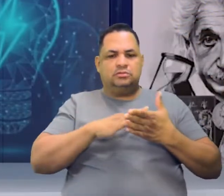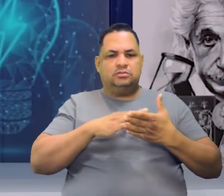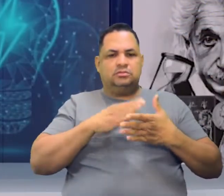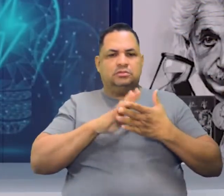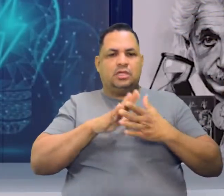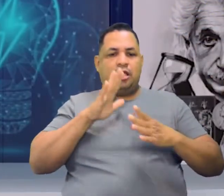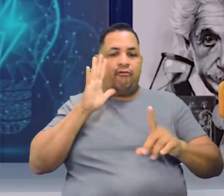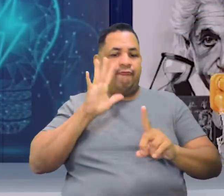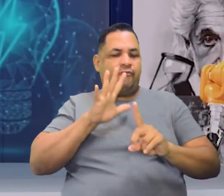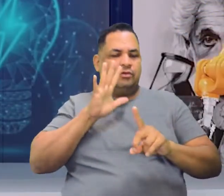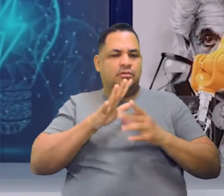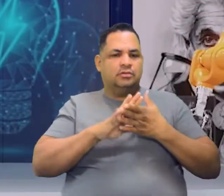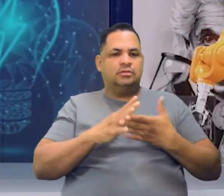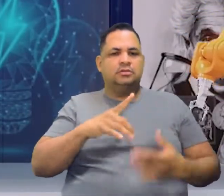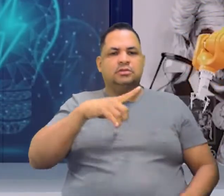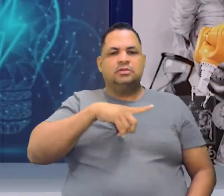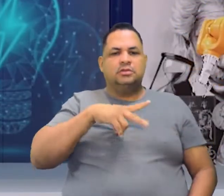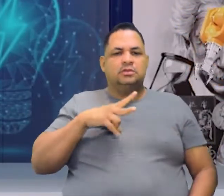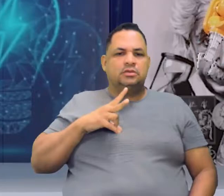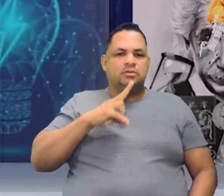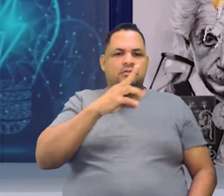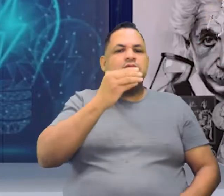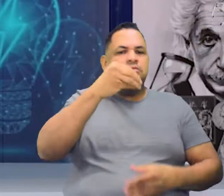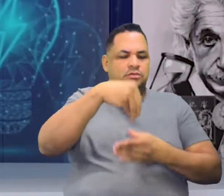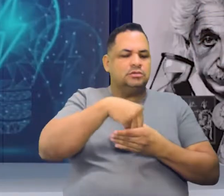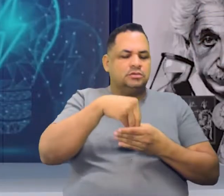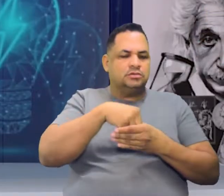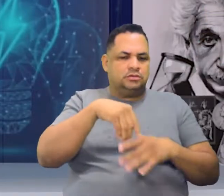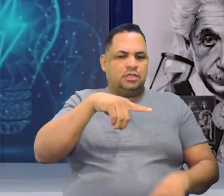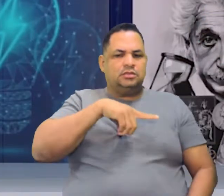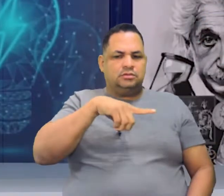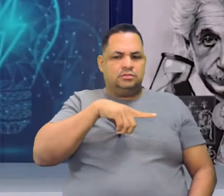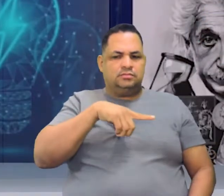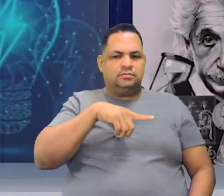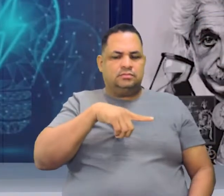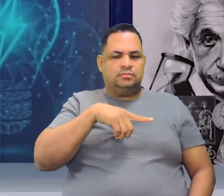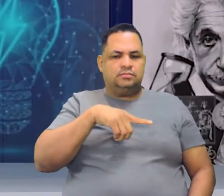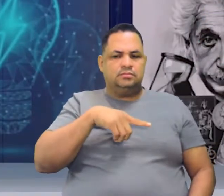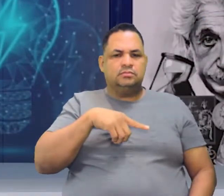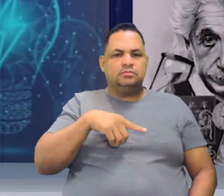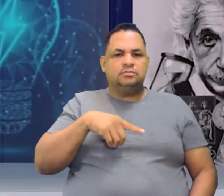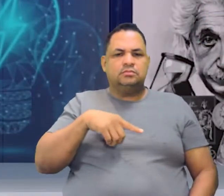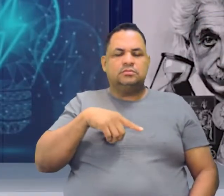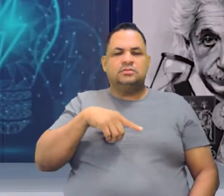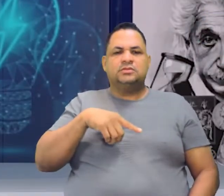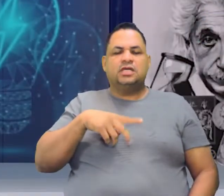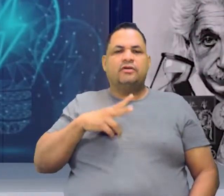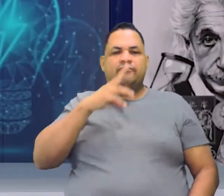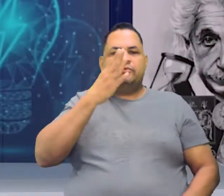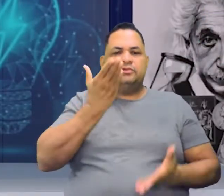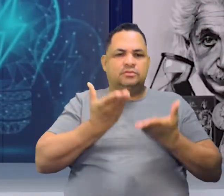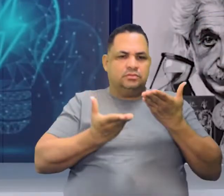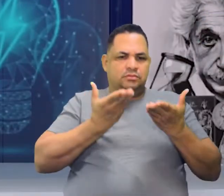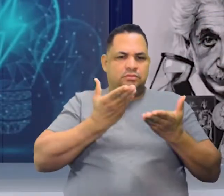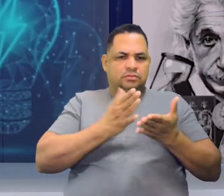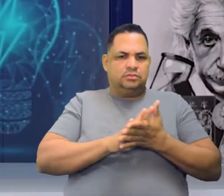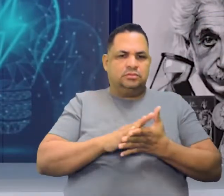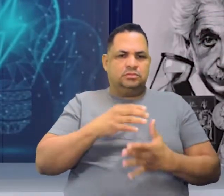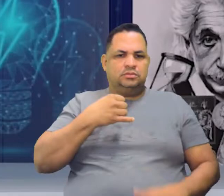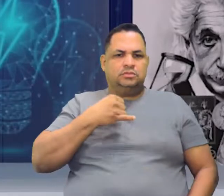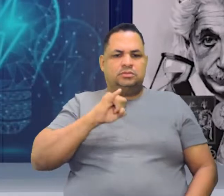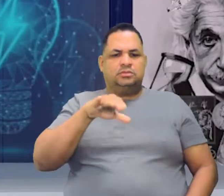ele. Como assim externa? Existe força interna, professora? Tem, pessoal, a gente tem a força-peso, a gente tem, se ele estiver